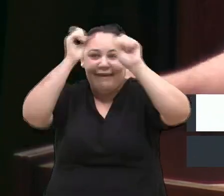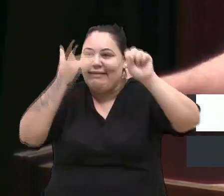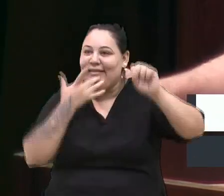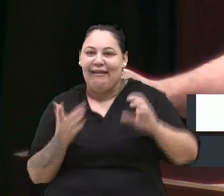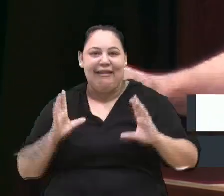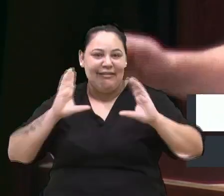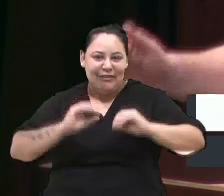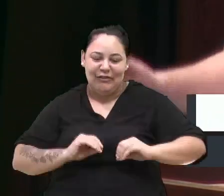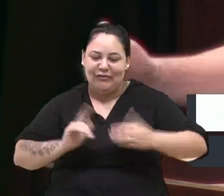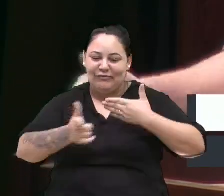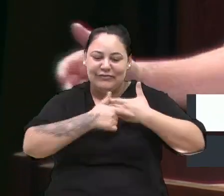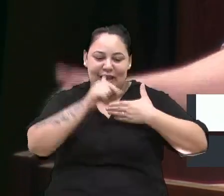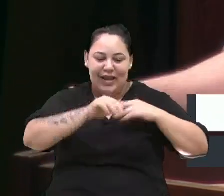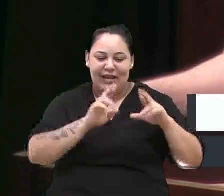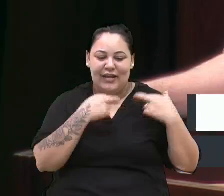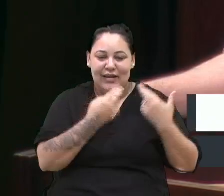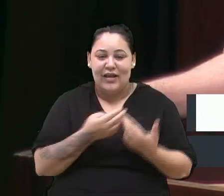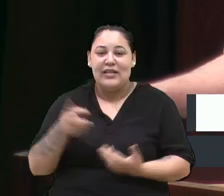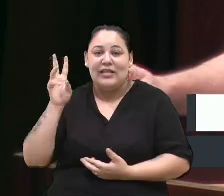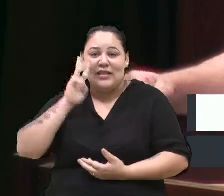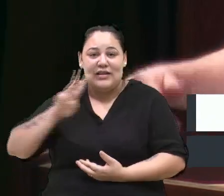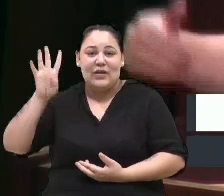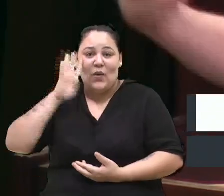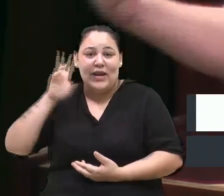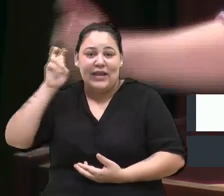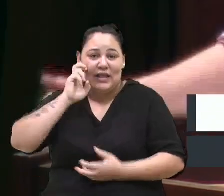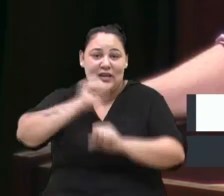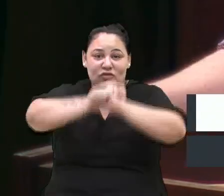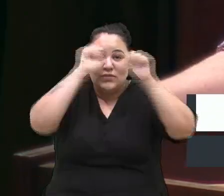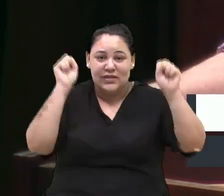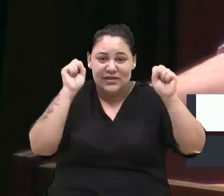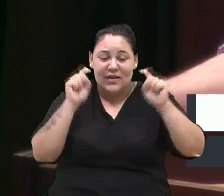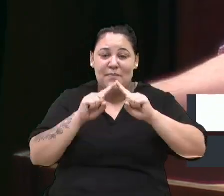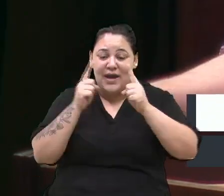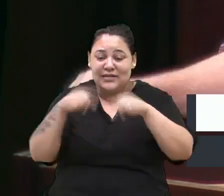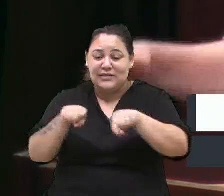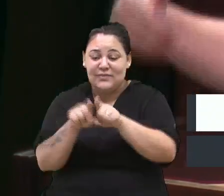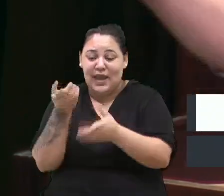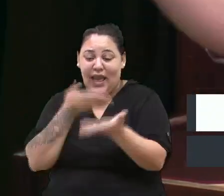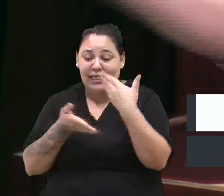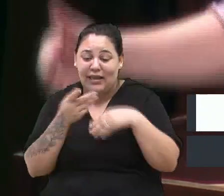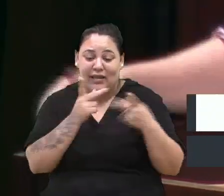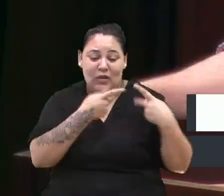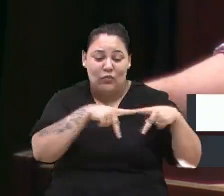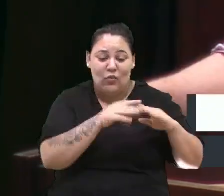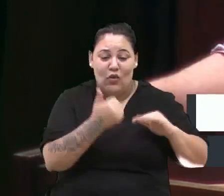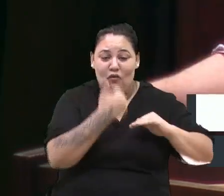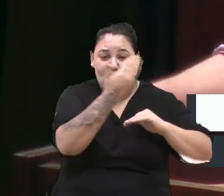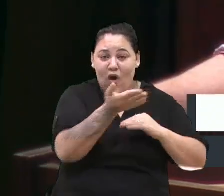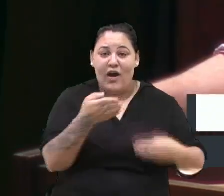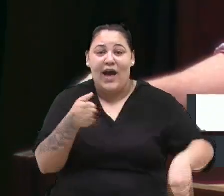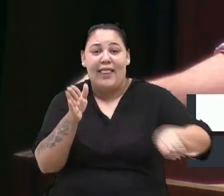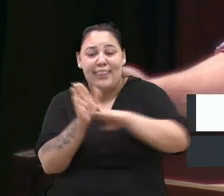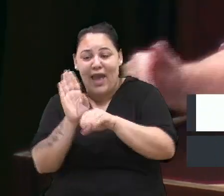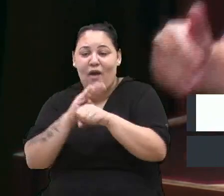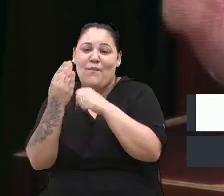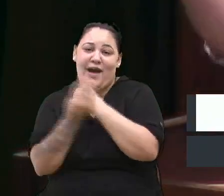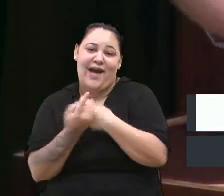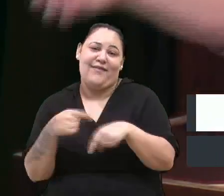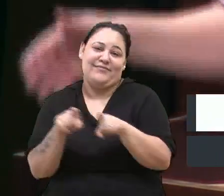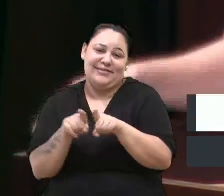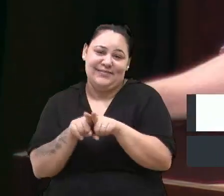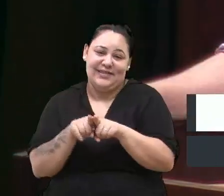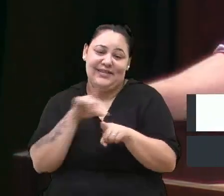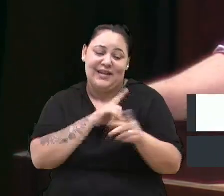nas sessões, que é terças, quartas e quintas de manhã, mas também atendendo o público aqui, indo ao bairro. Nós tivemos todas